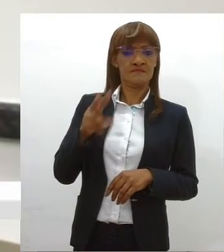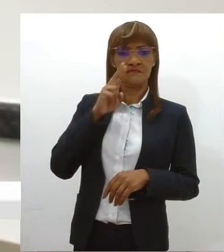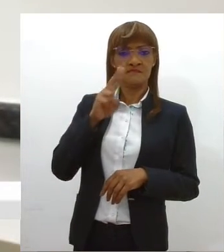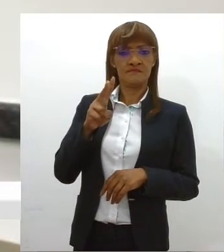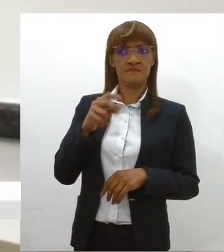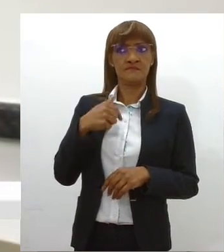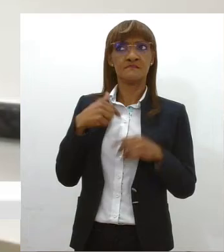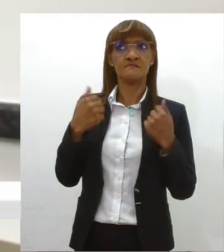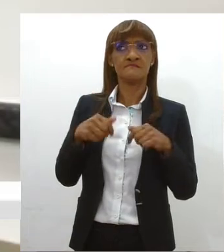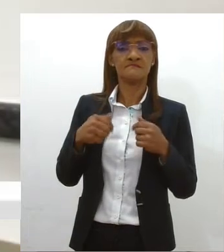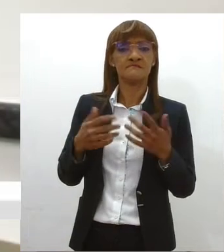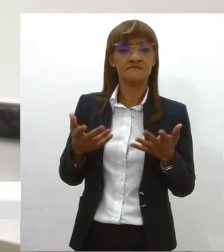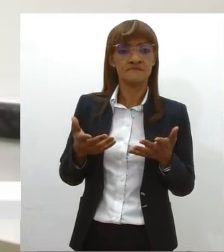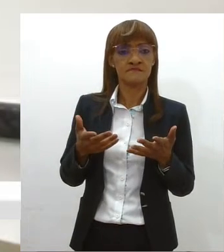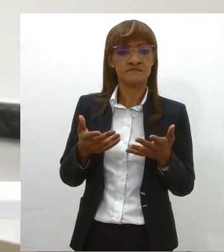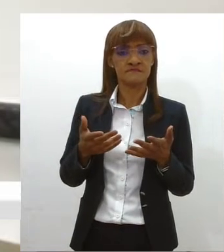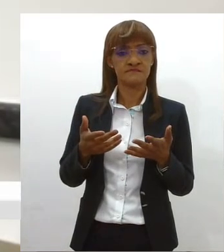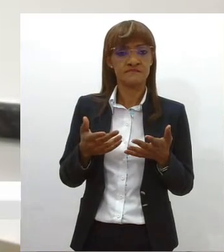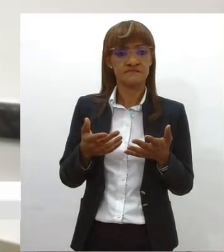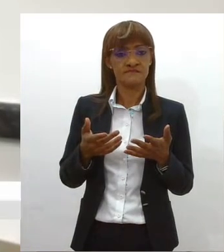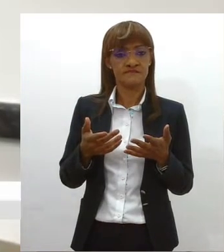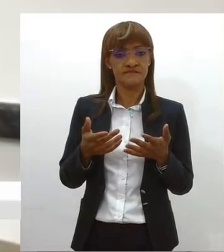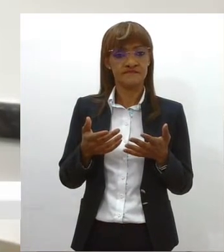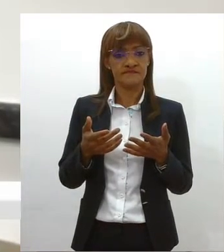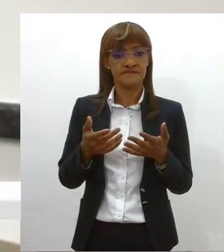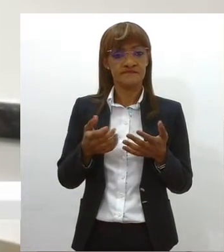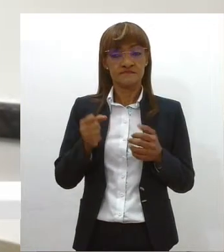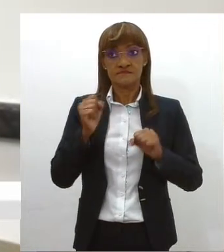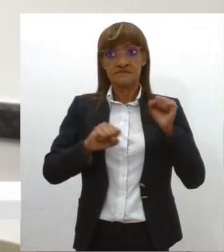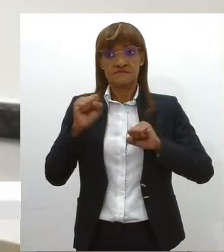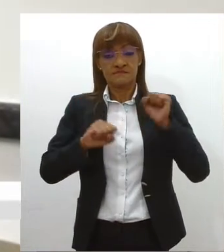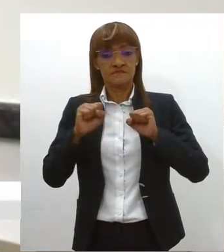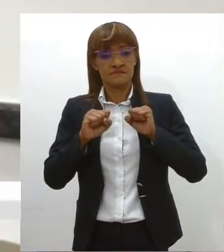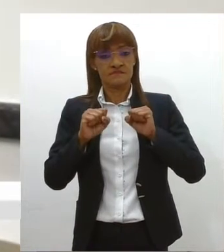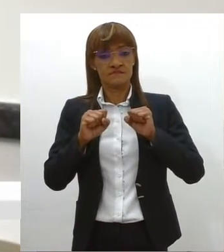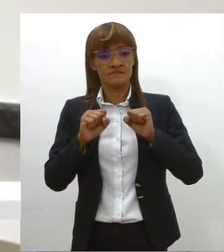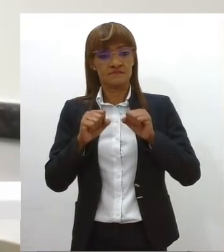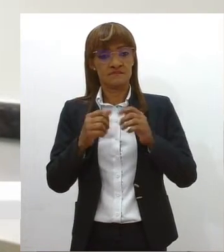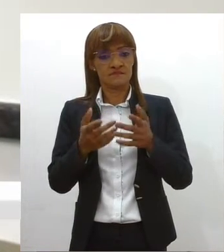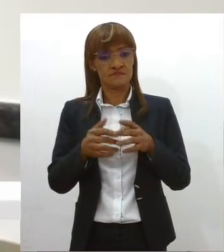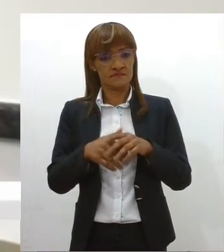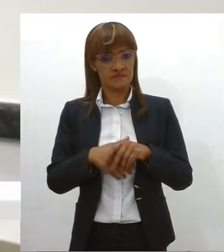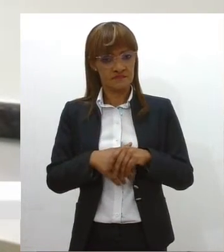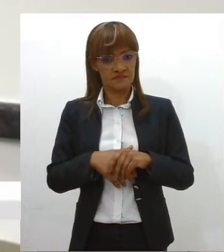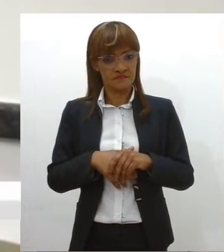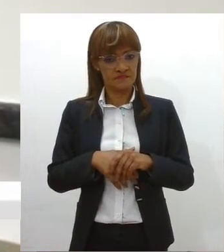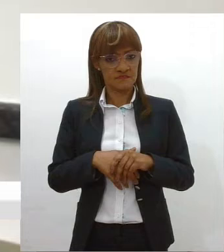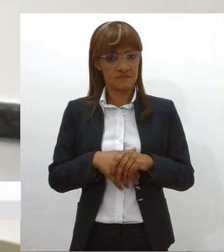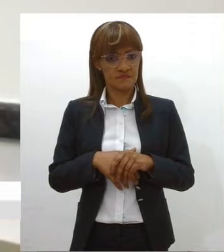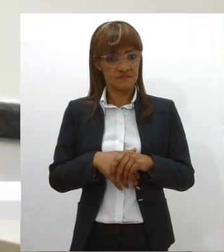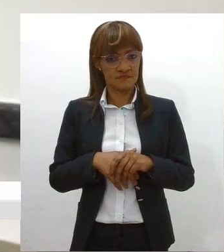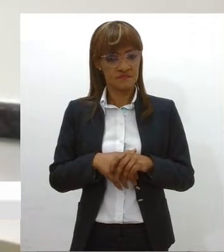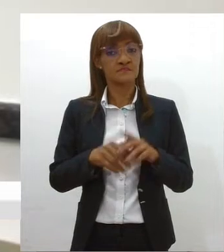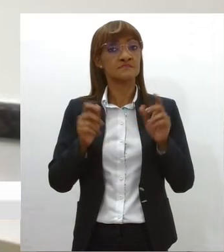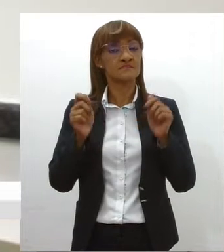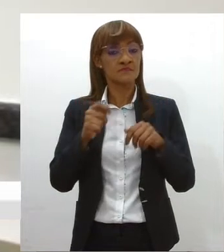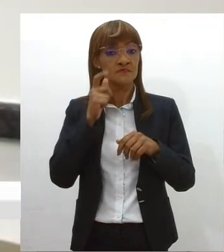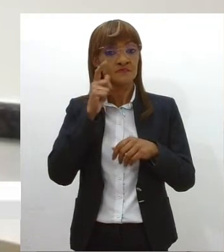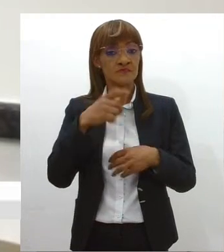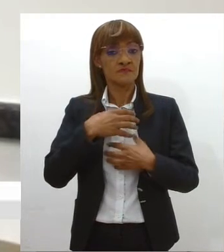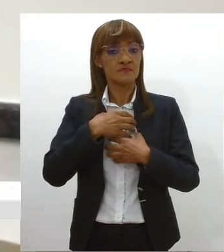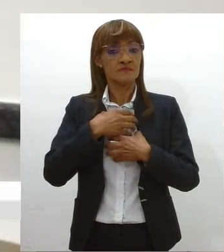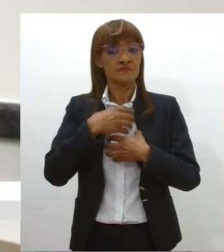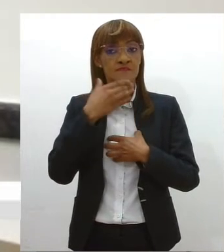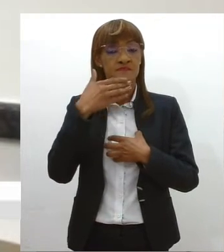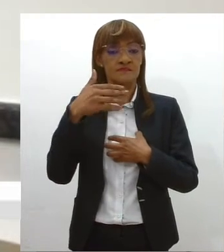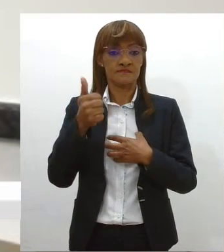estou muito reativa, se eu estou muito agressiva no TPM, eu vou simplesmente tentar contornar isso para que eu consiga me sentir melhor. Então, assim, é